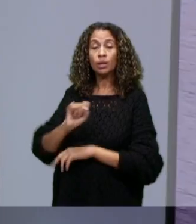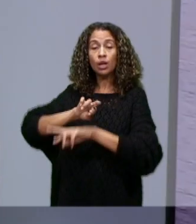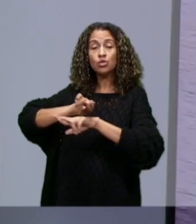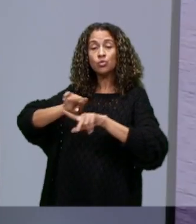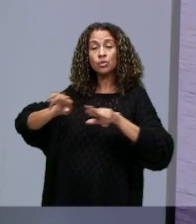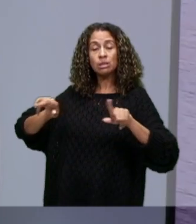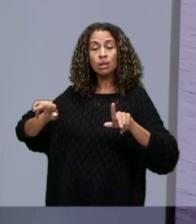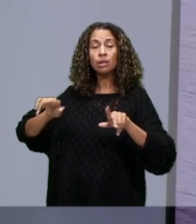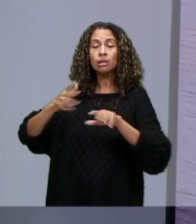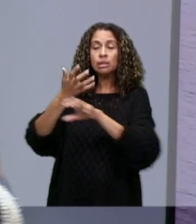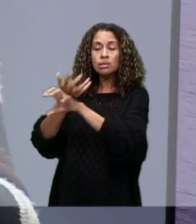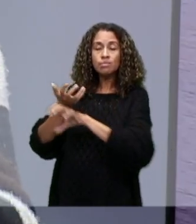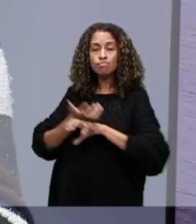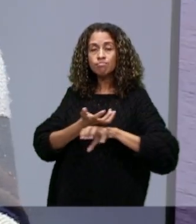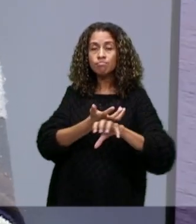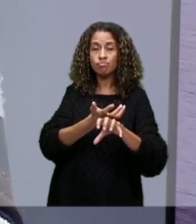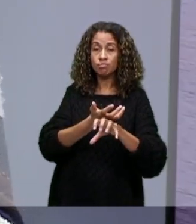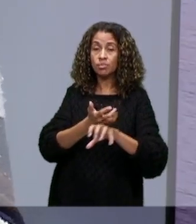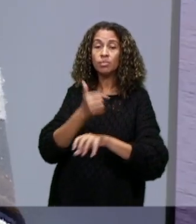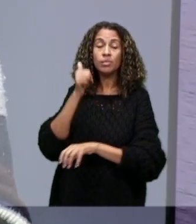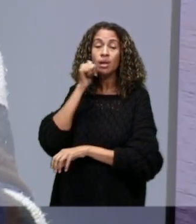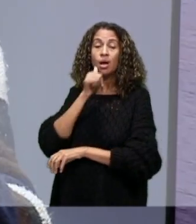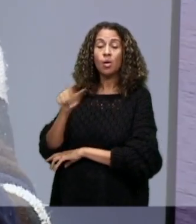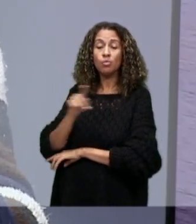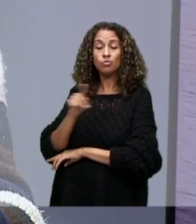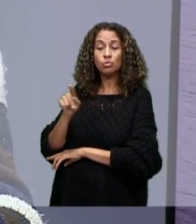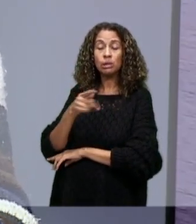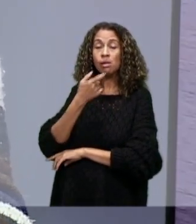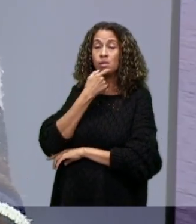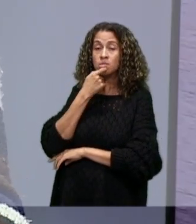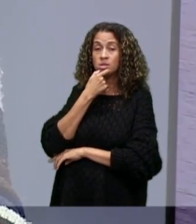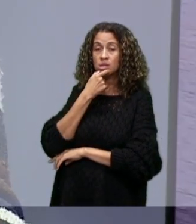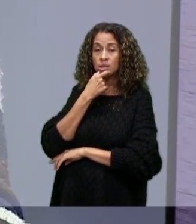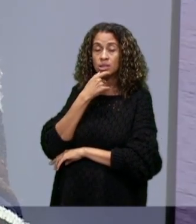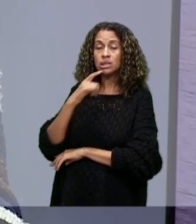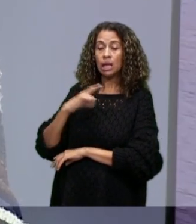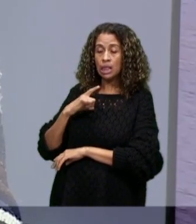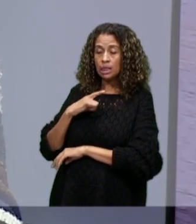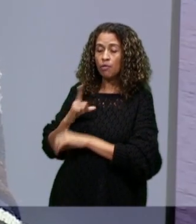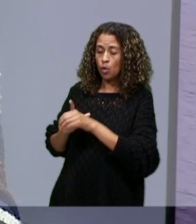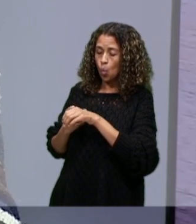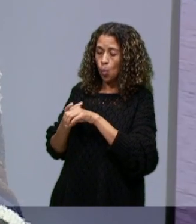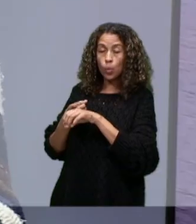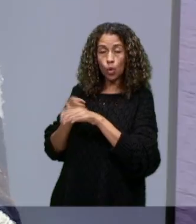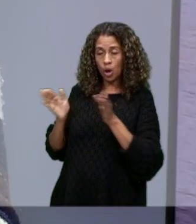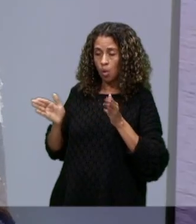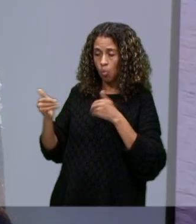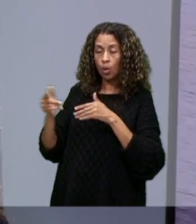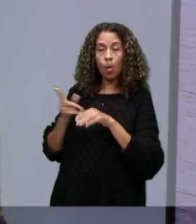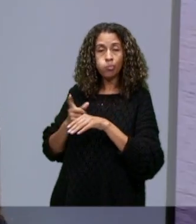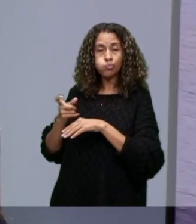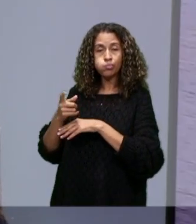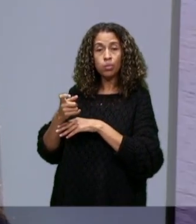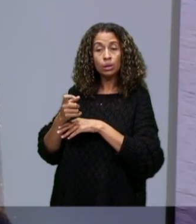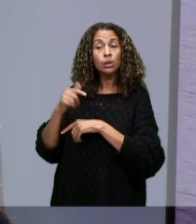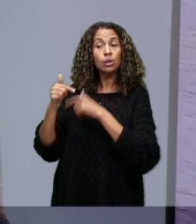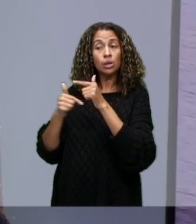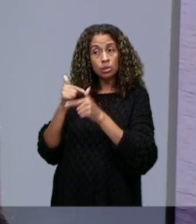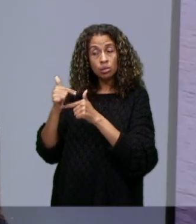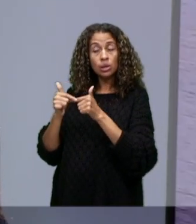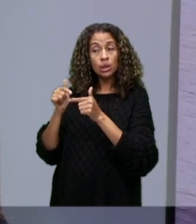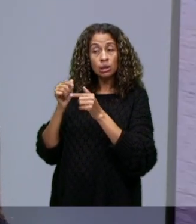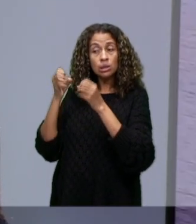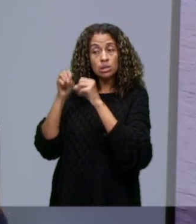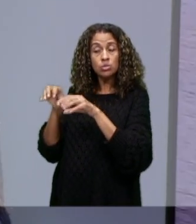das disciplinas. Uma professora de inglês fez uma composteira de minhocário com a turma dela e trabalhou o tema.